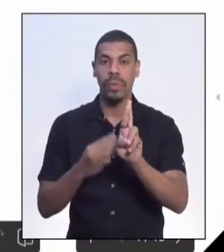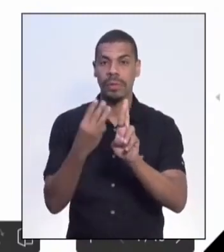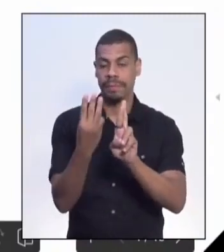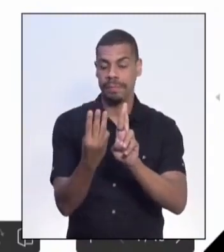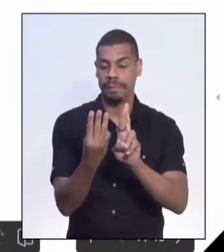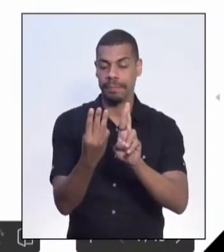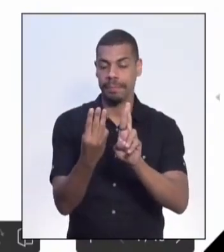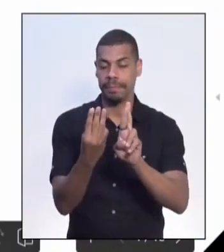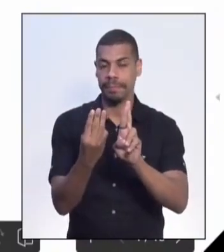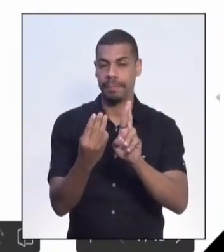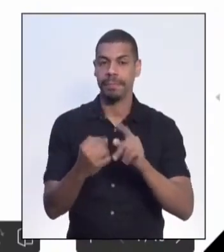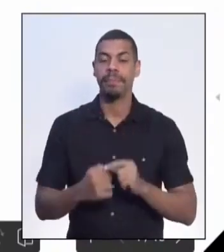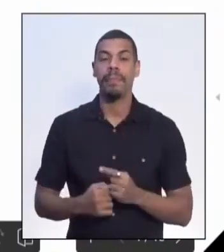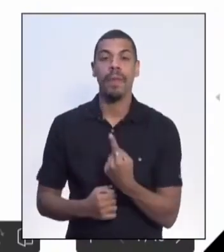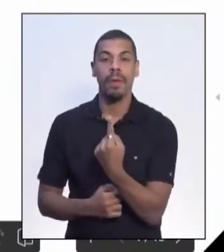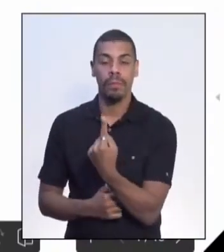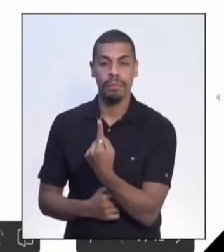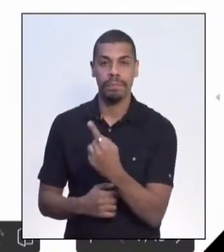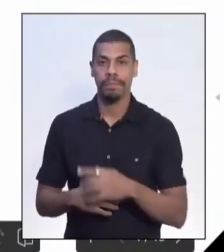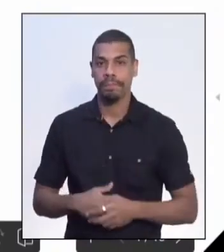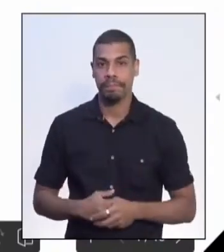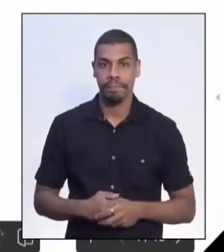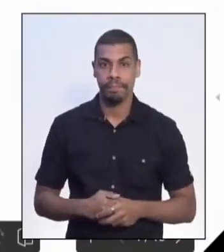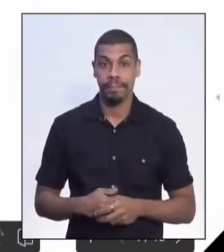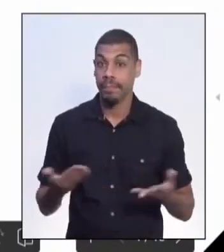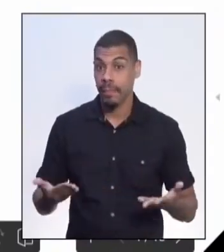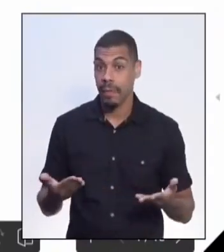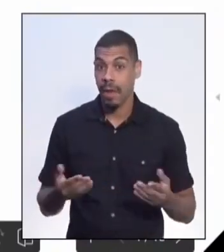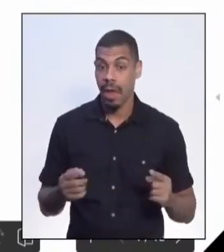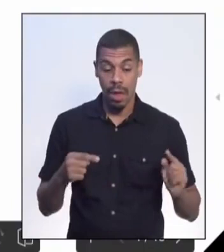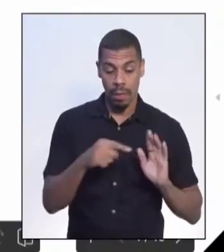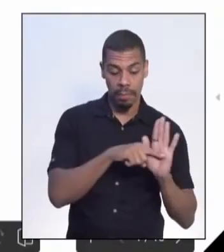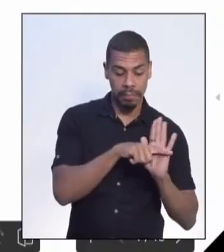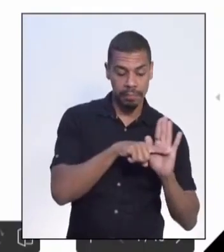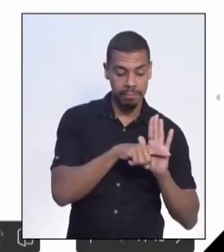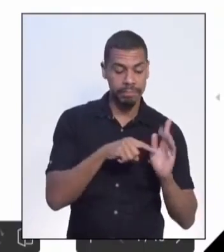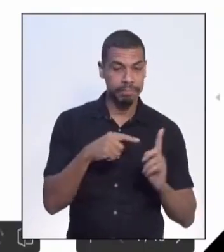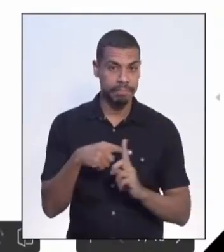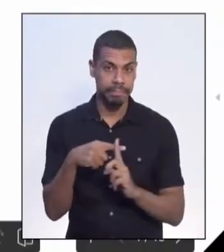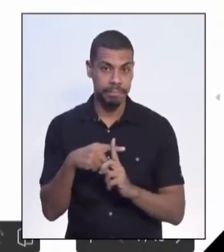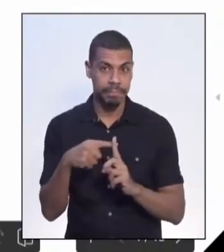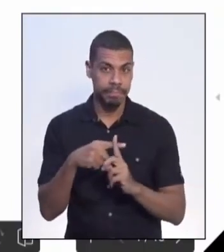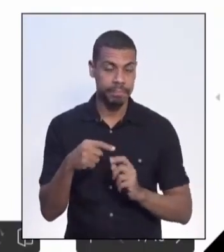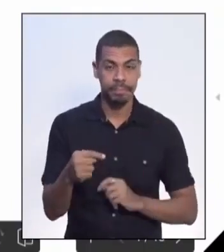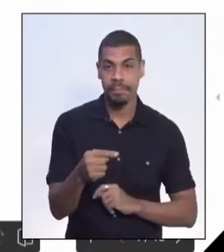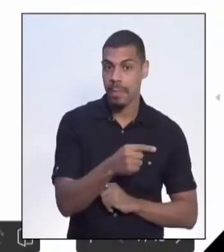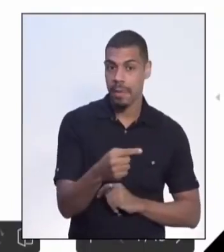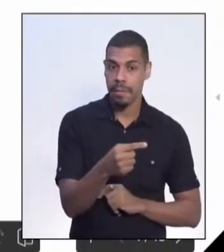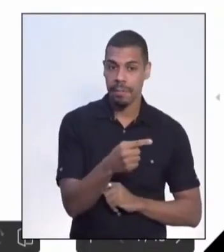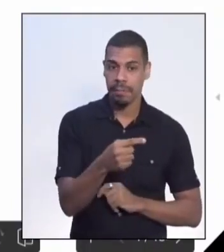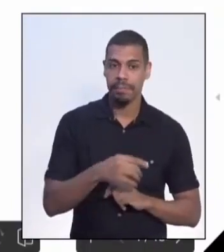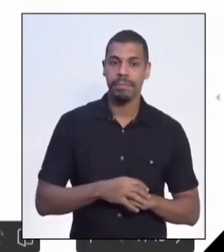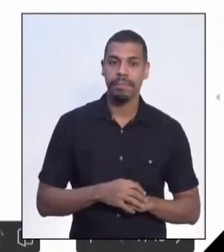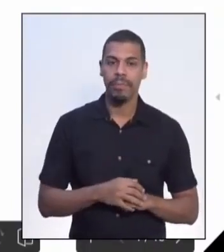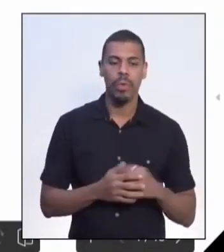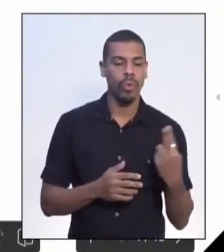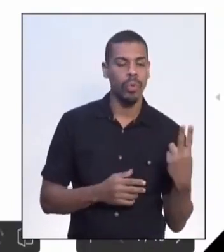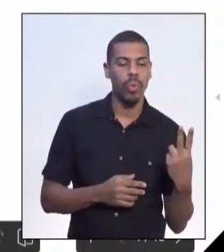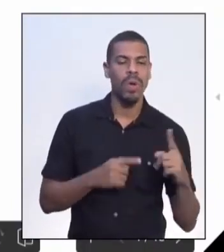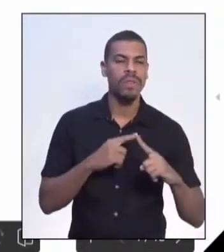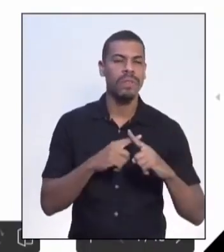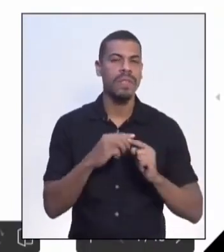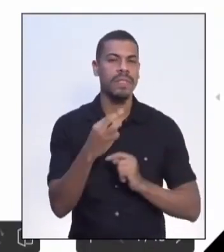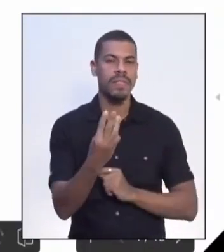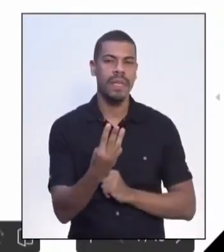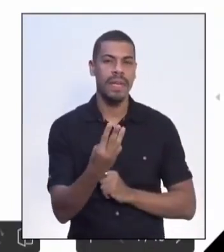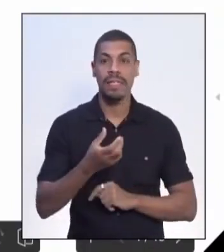e o R3 é 1. Muito bem, joguinho de sinal, mais com menos, menos. 2 vezes